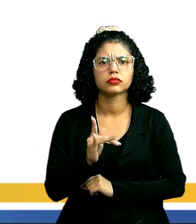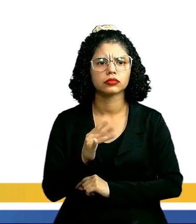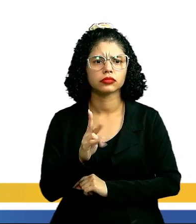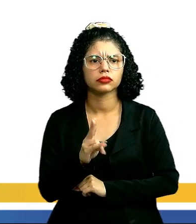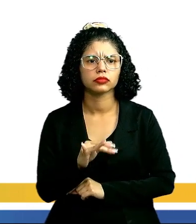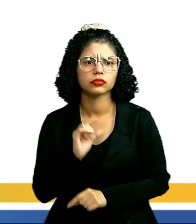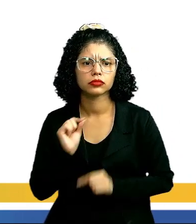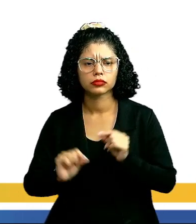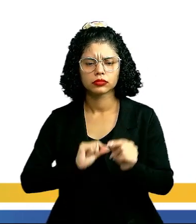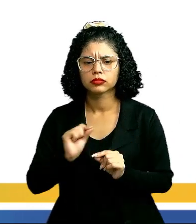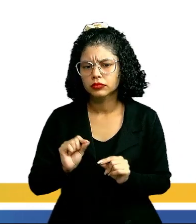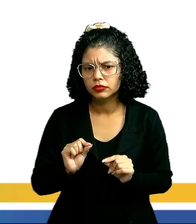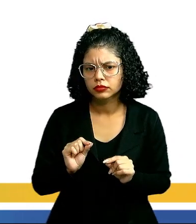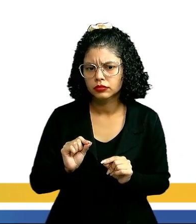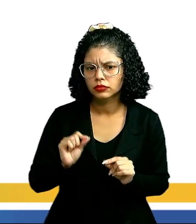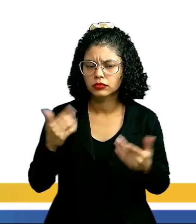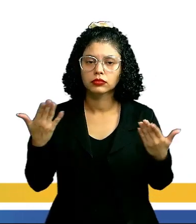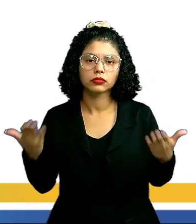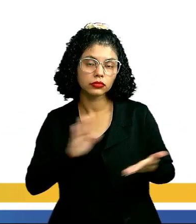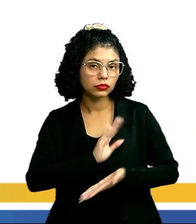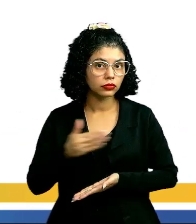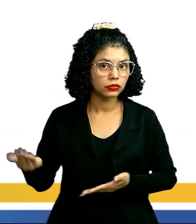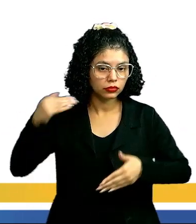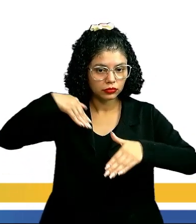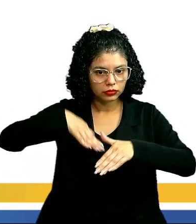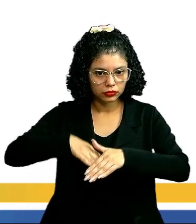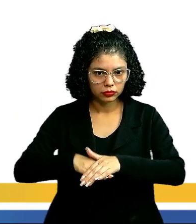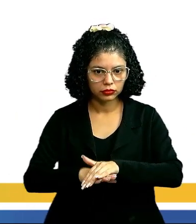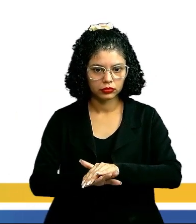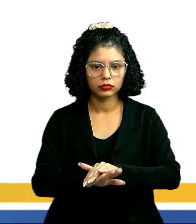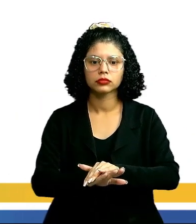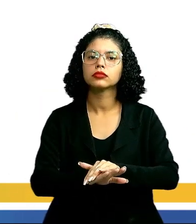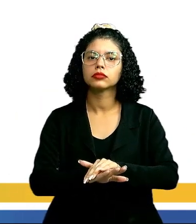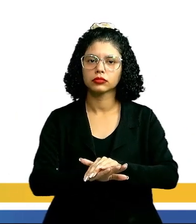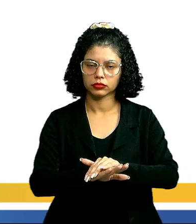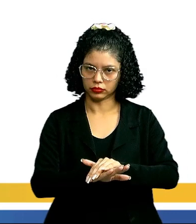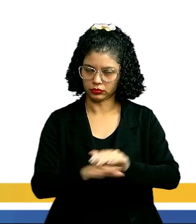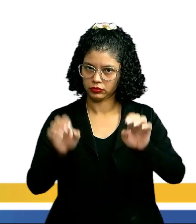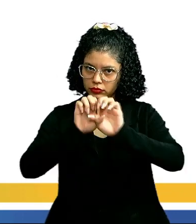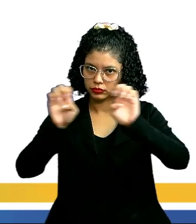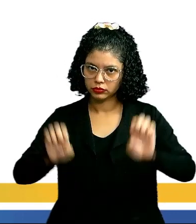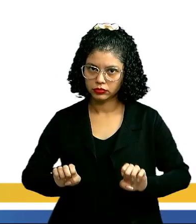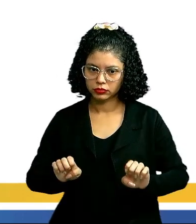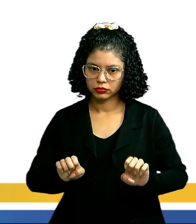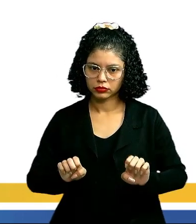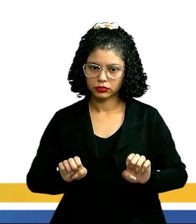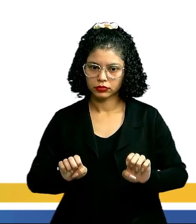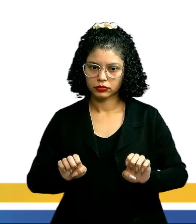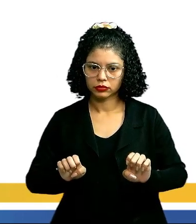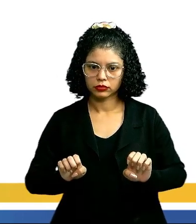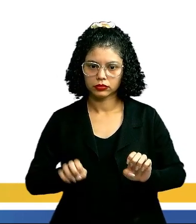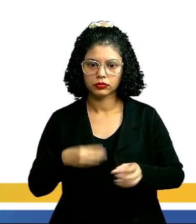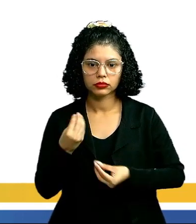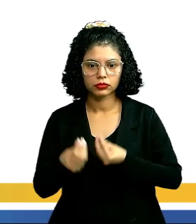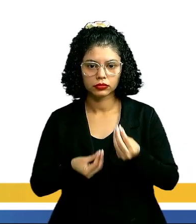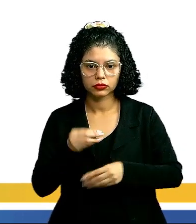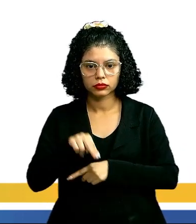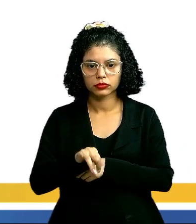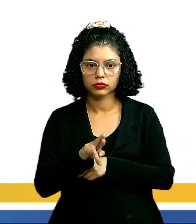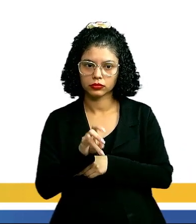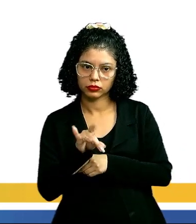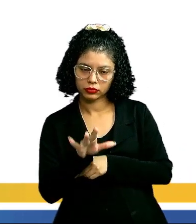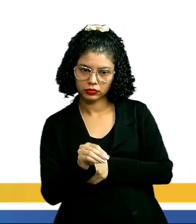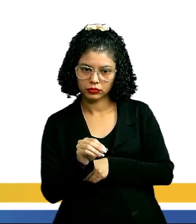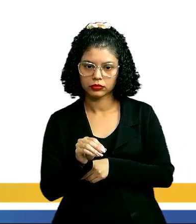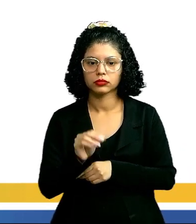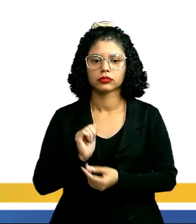criopreservação. Criopreservação é quando se preserva em uma estrutura como um nitrogênio